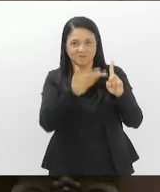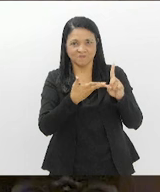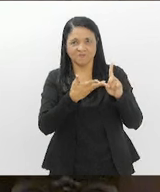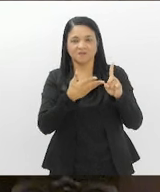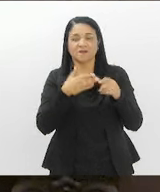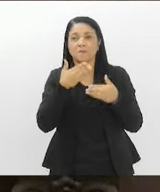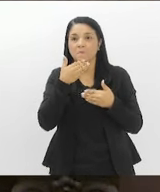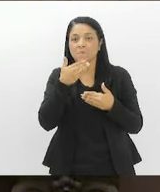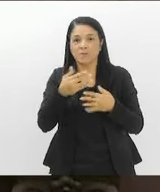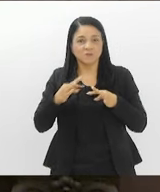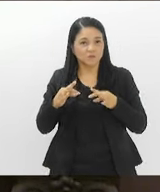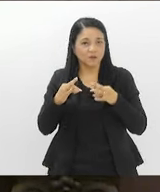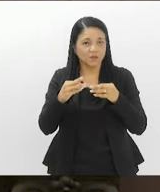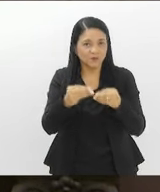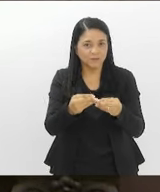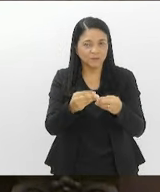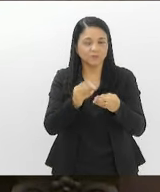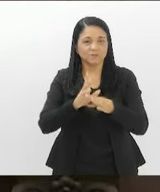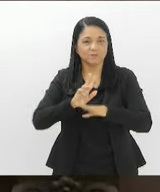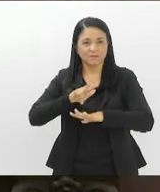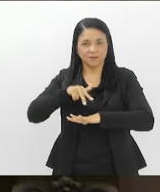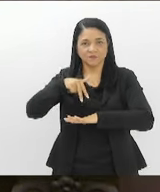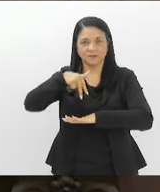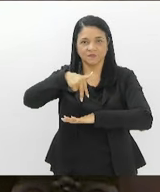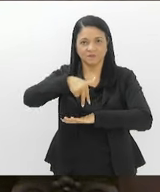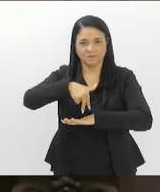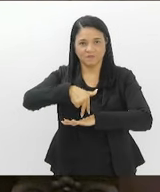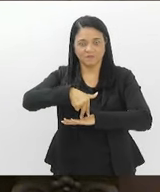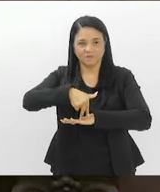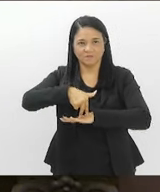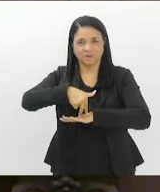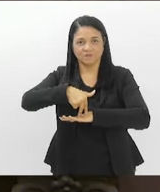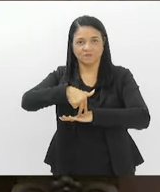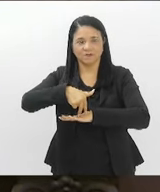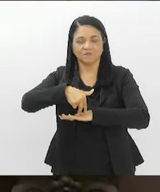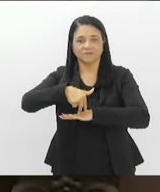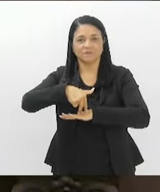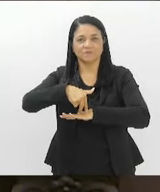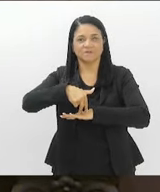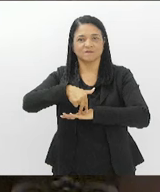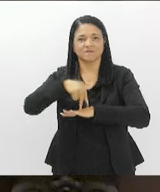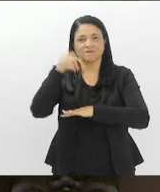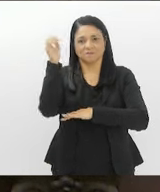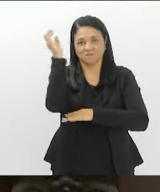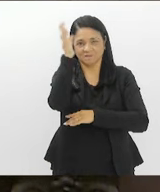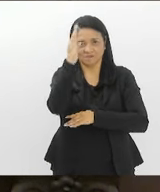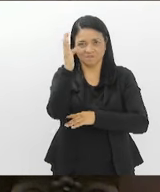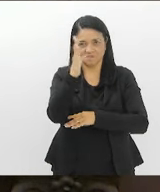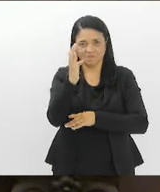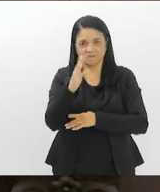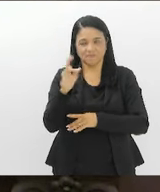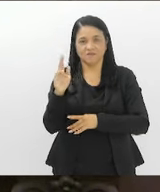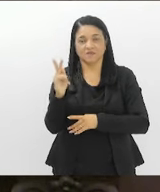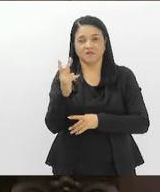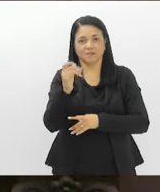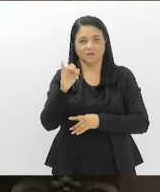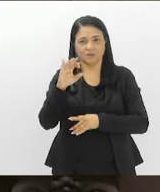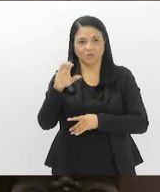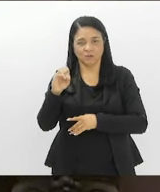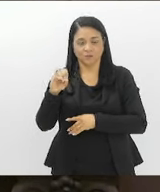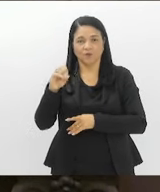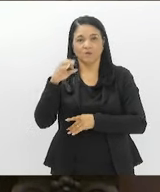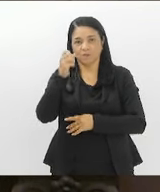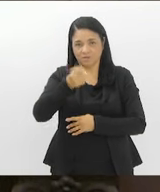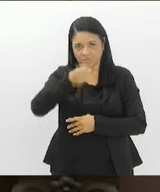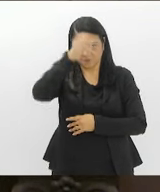a todos que se coloquem em posição de respeito para ouvirmos o hino nacional que será executado pela banda do Corpo de Bombeiros